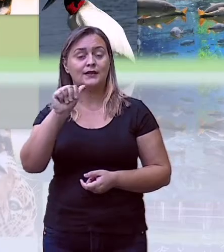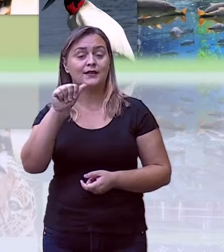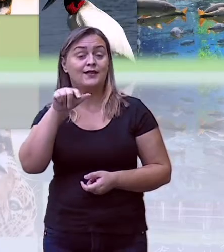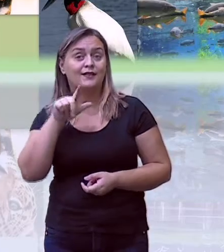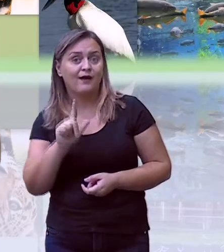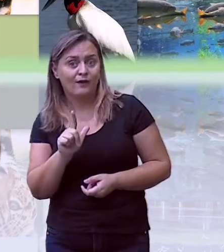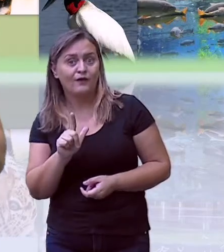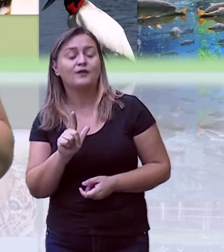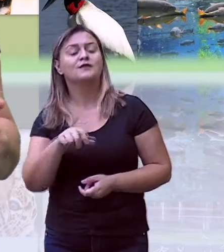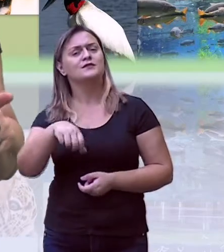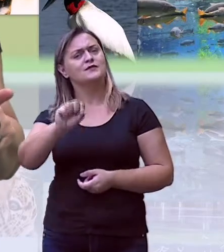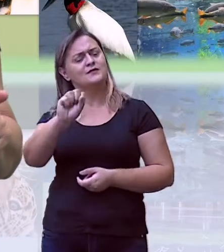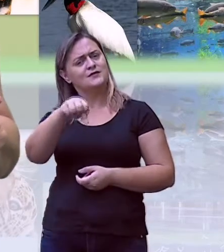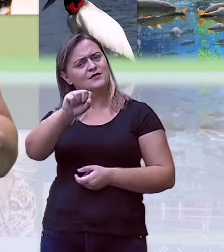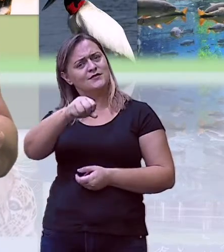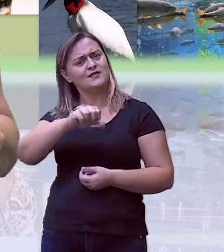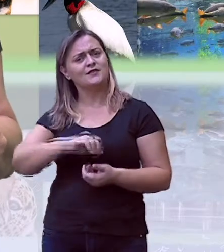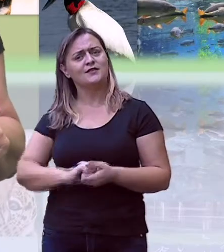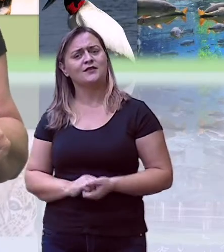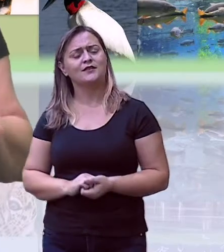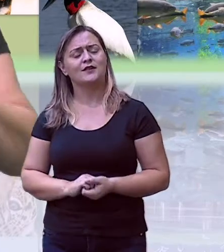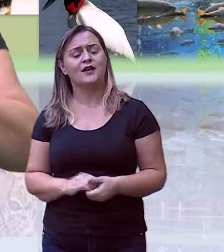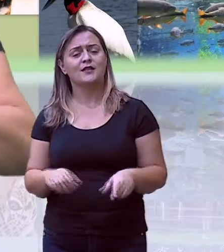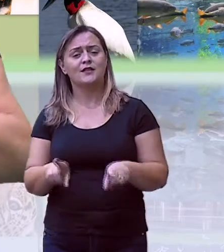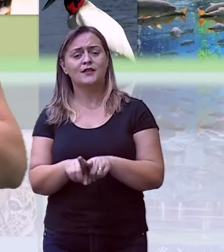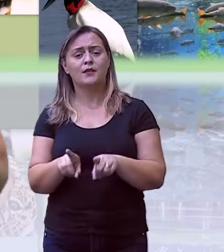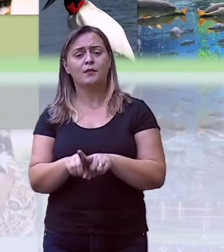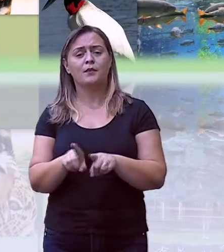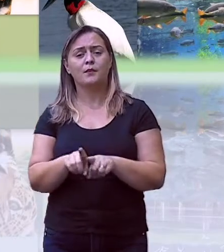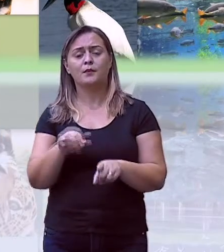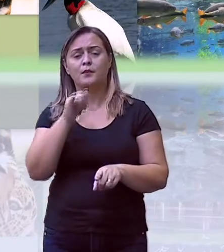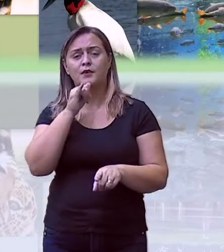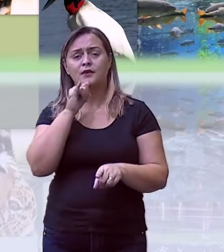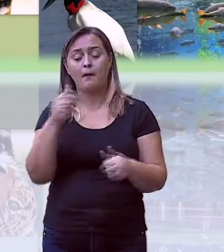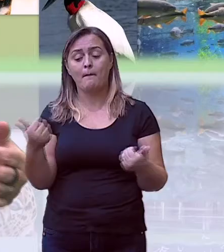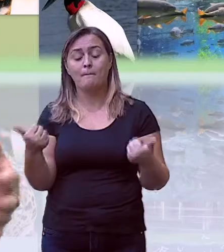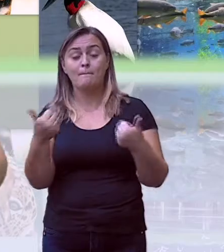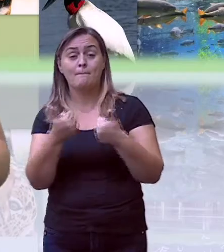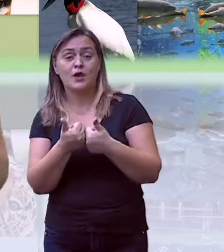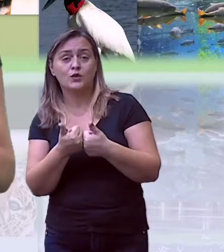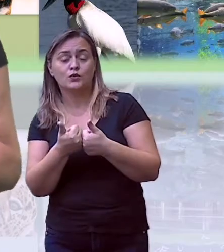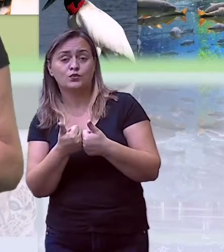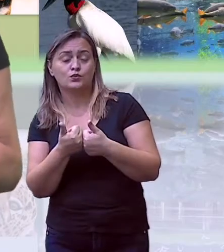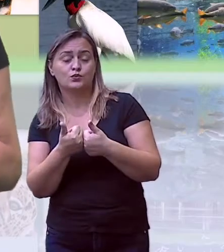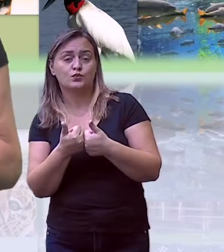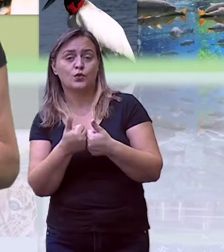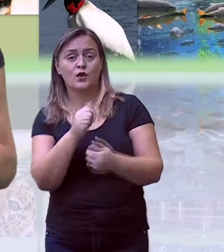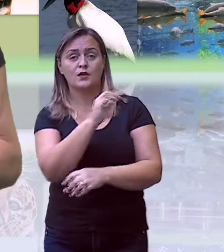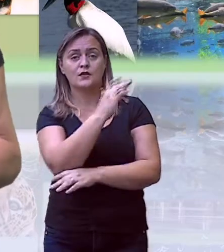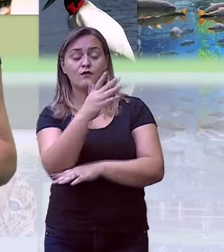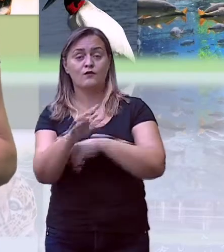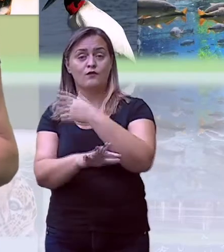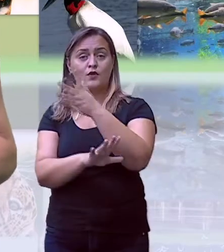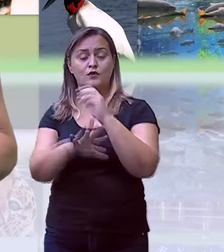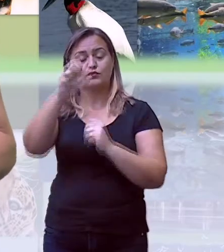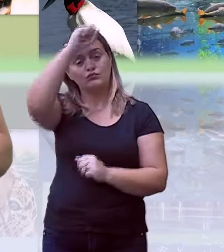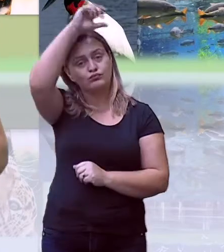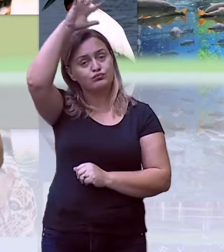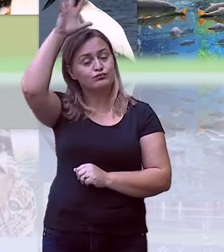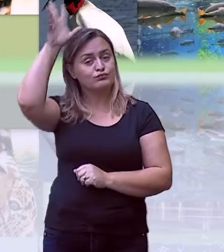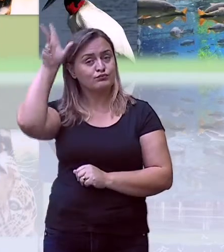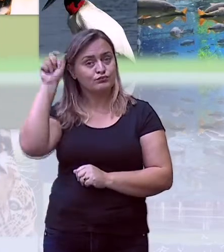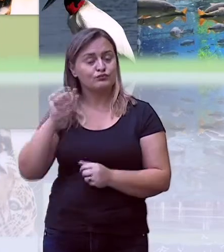ocupar uma faixa de transição entre a floresta amazônica e o cerrado. Ele ocorre